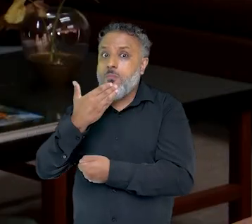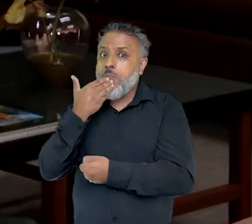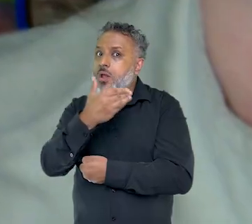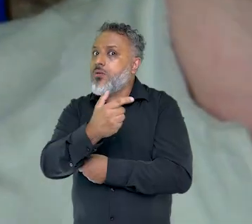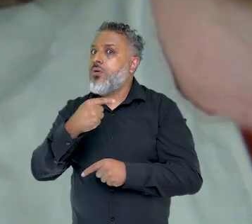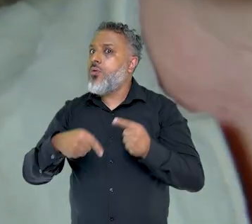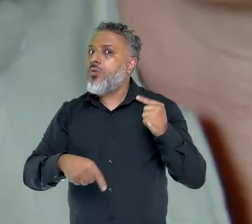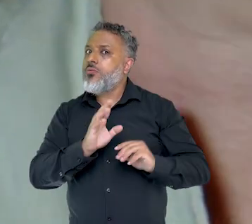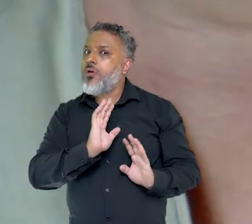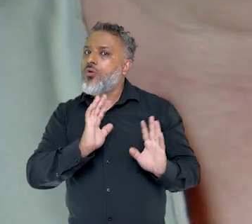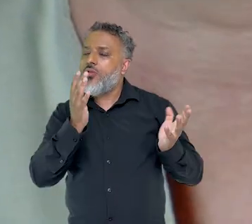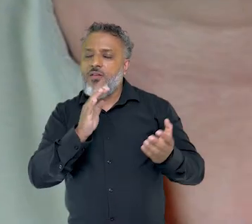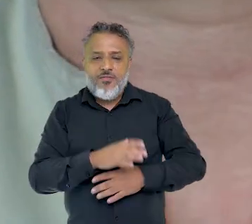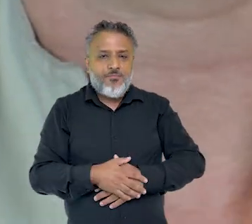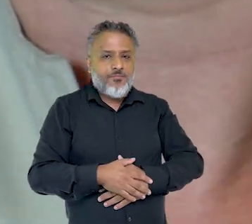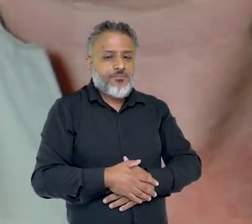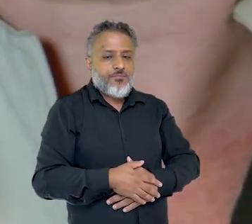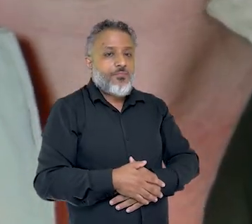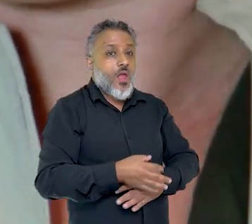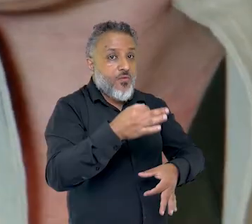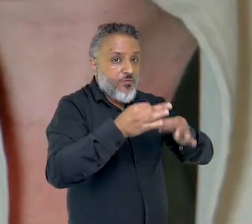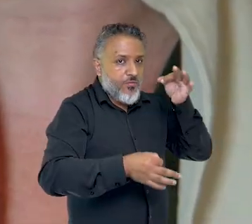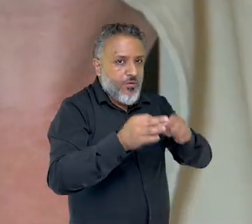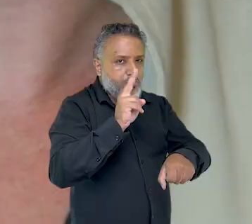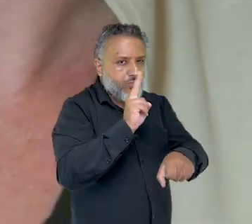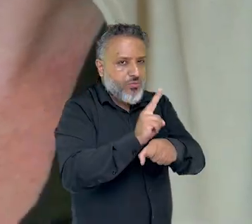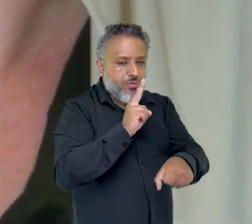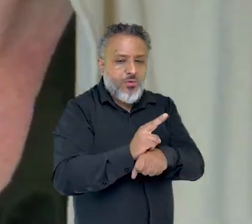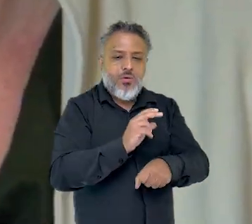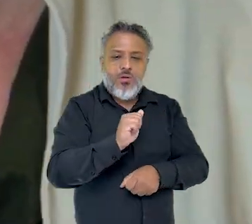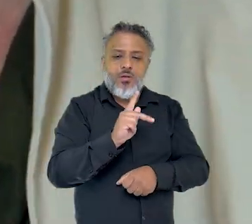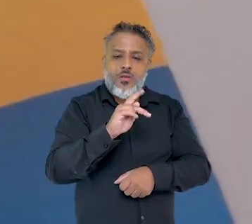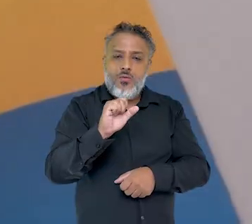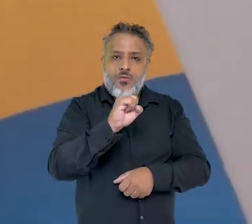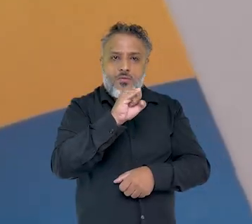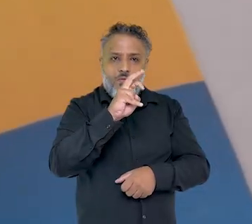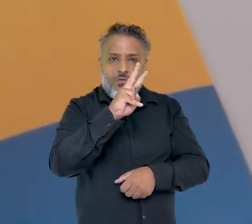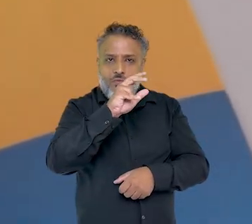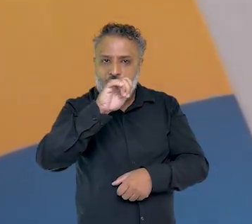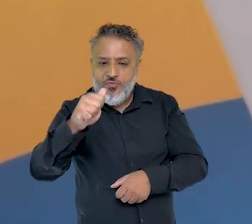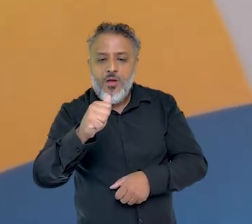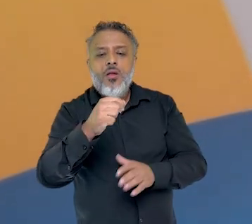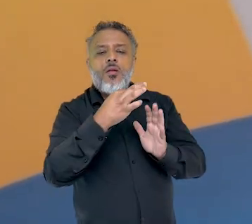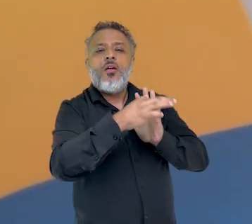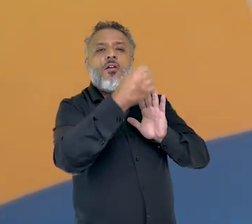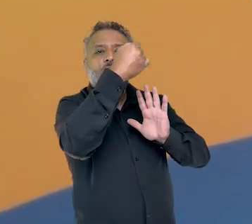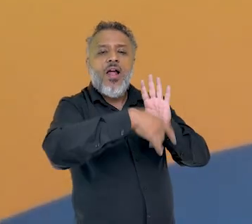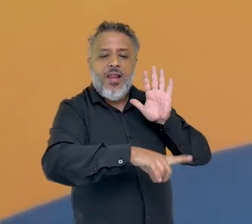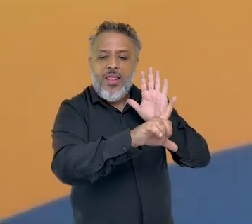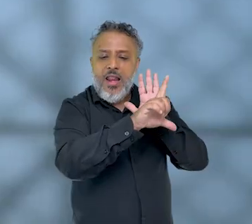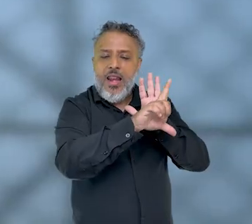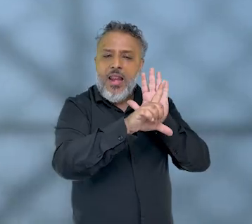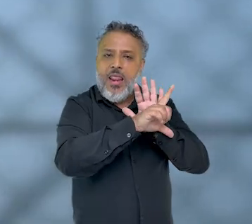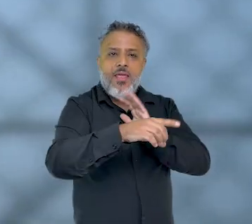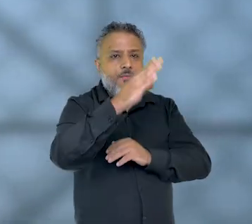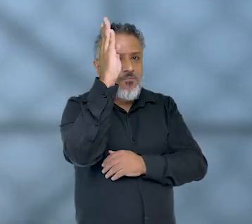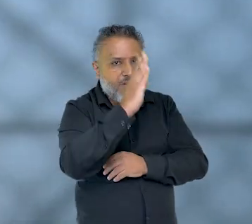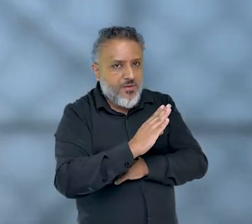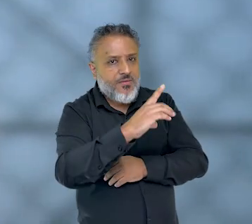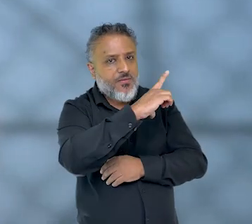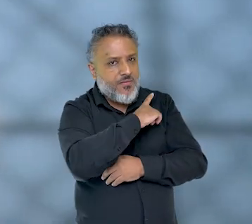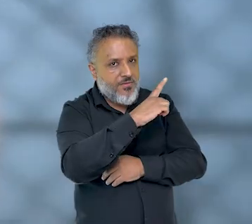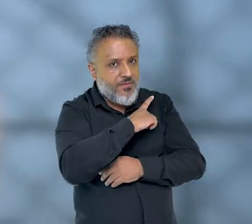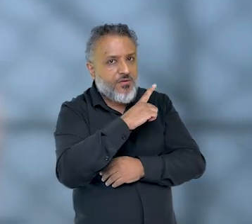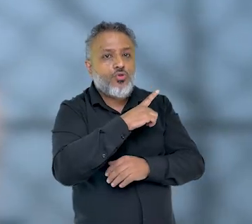situação ocorra. Já a oficial de proteção do Acnur, Silvia Sander, destaca que a legislação brasileira é pautada